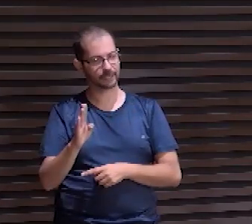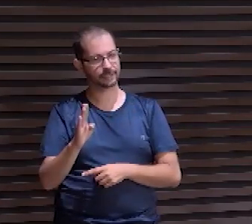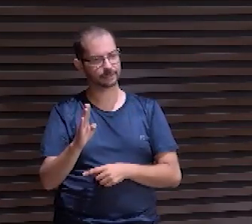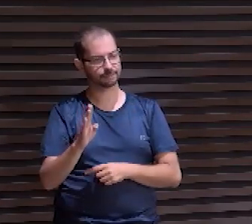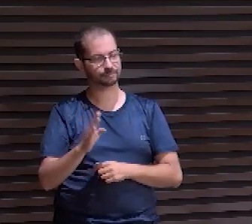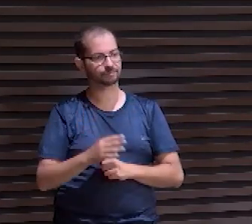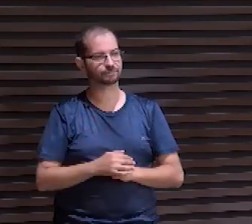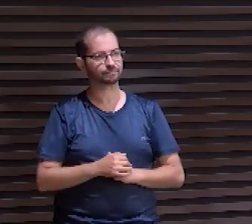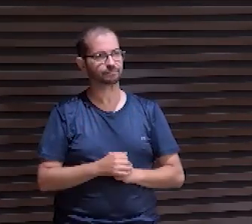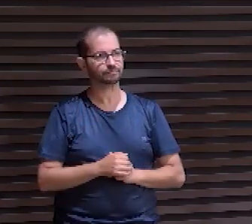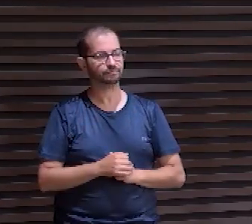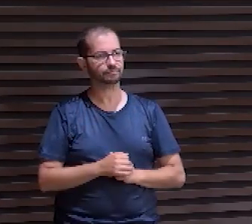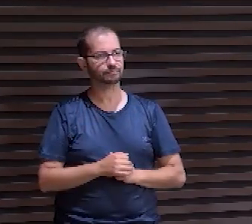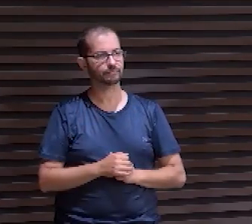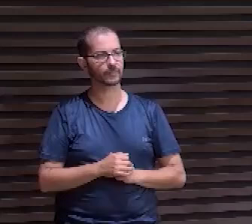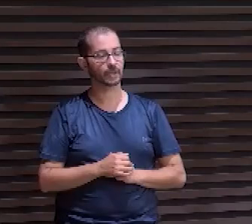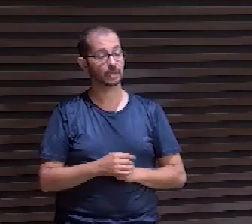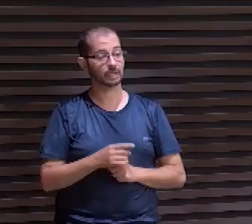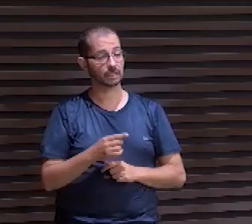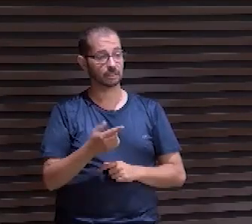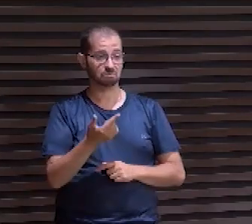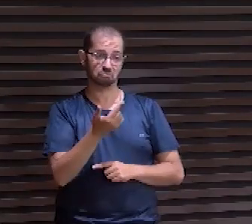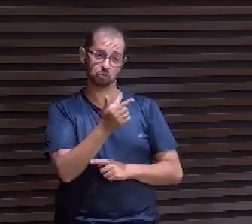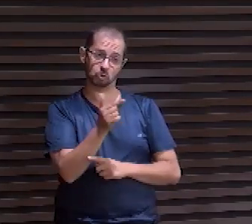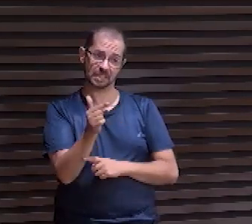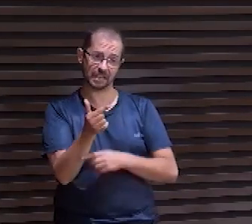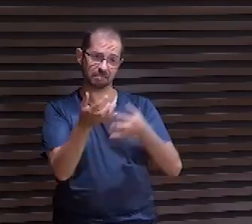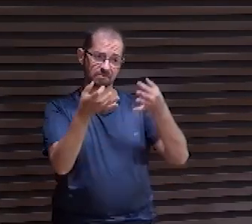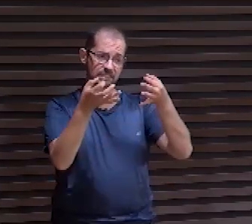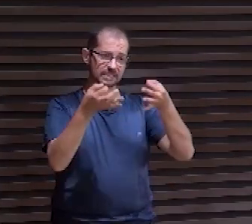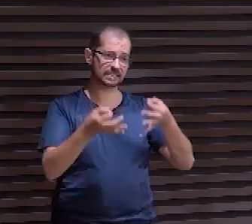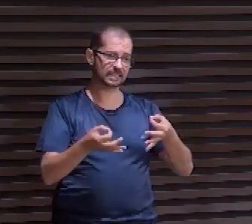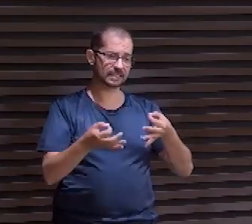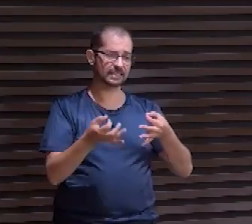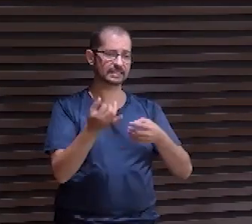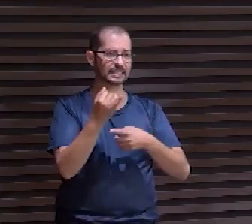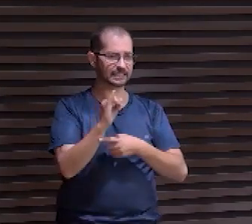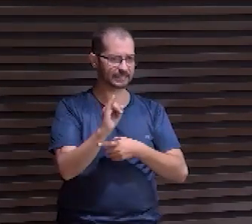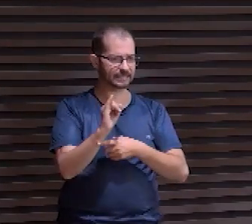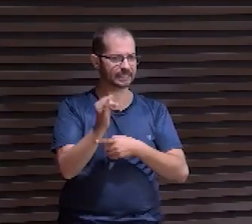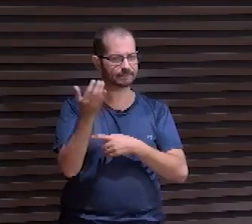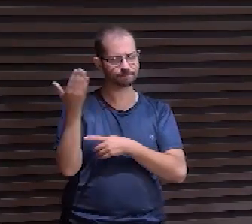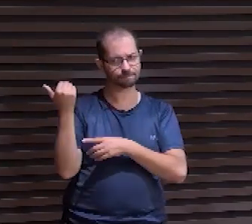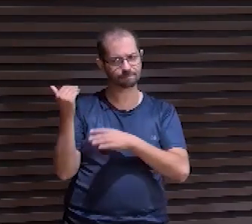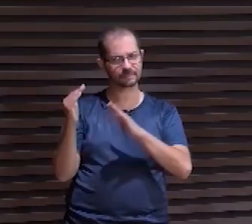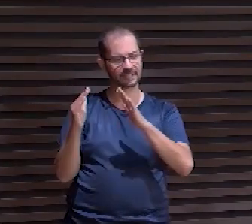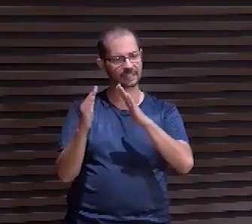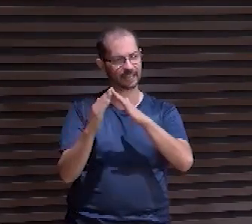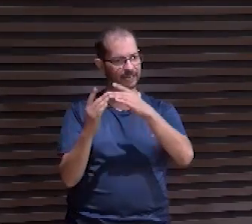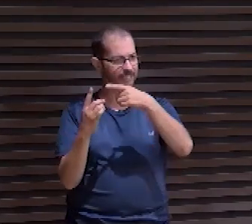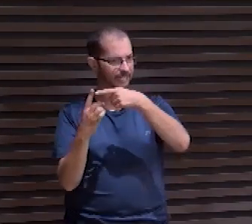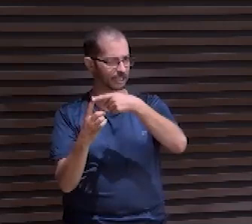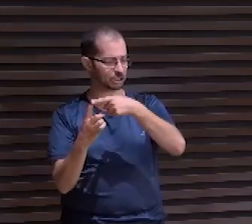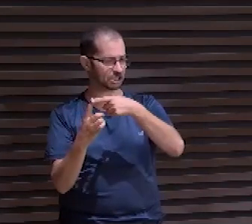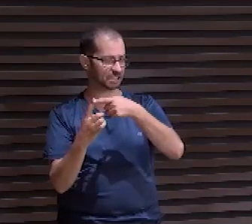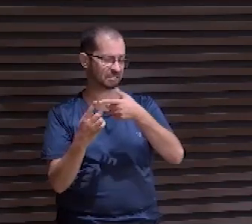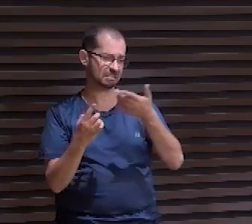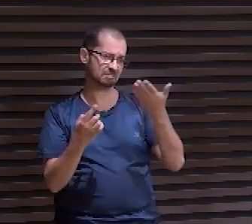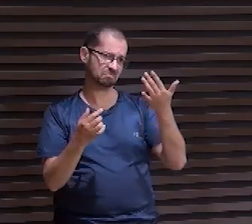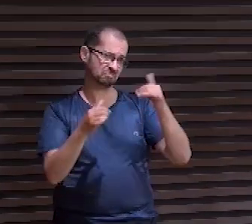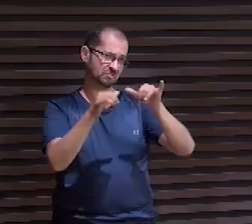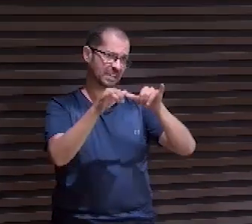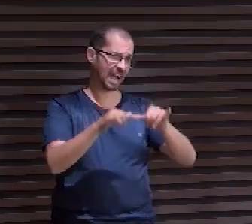Nós não temos certeza se ela estava realmente em Israel,